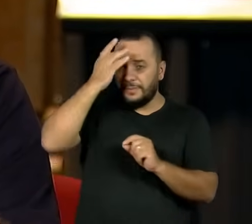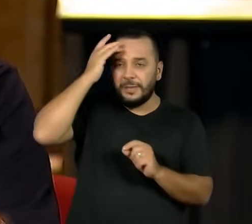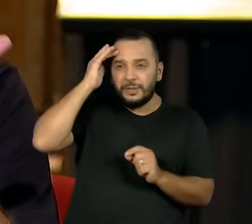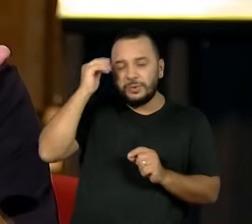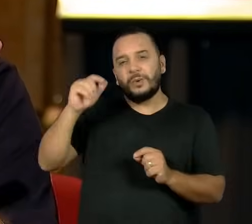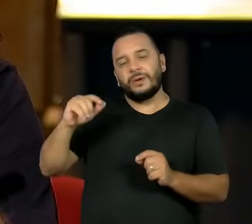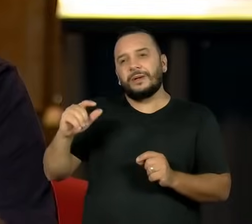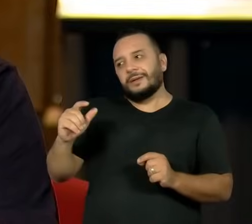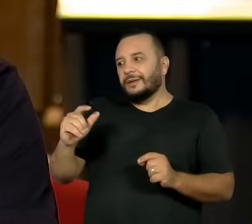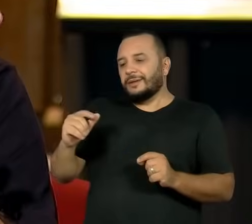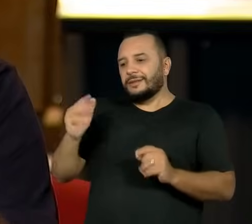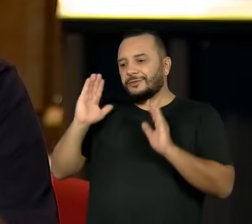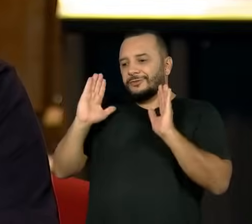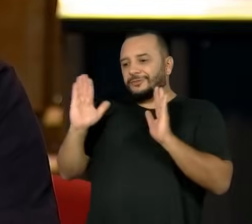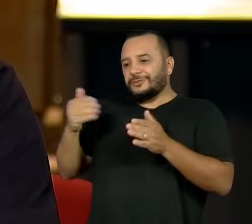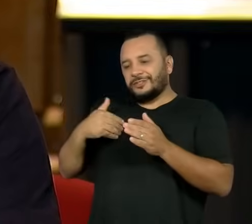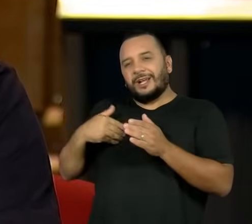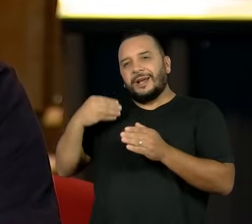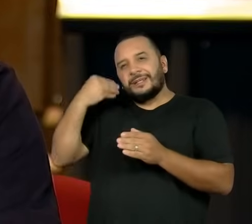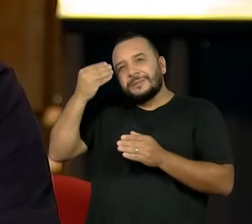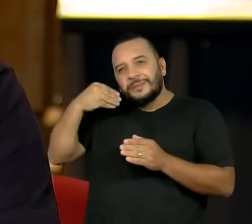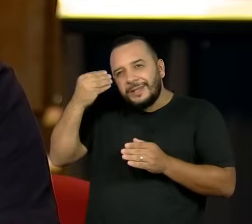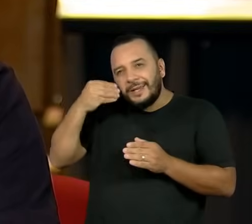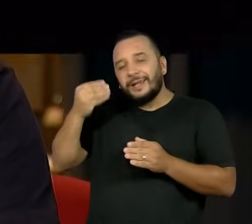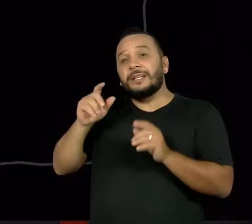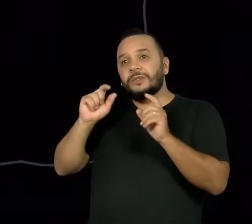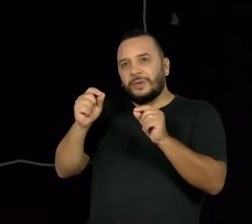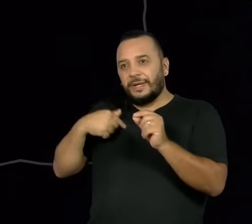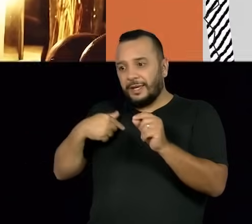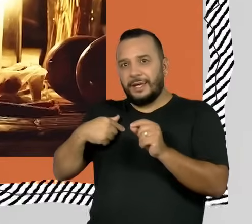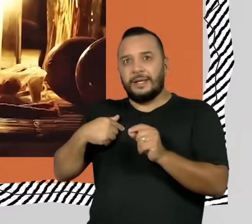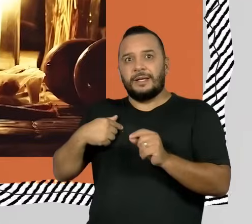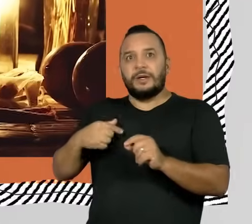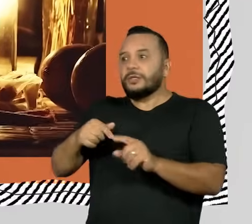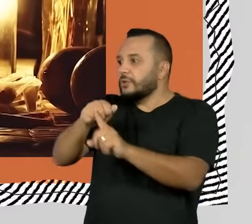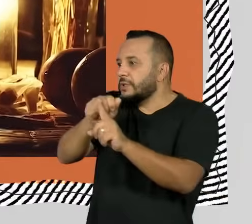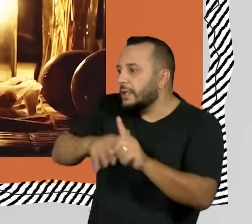e o mundo que a gente poderia chamar de mundo dos espíritos.